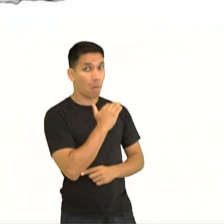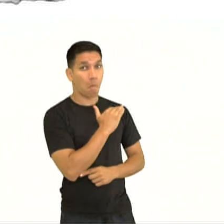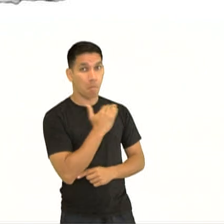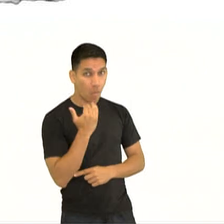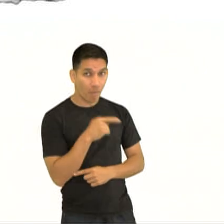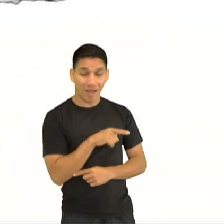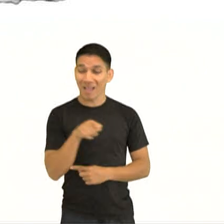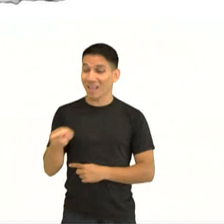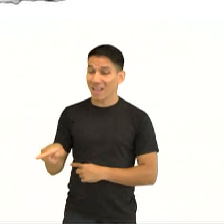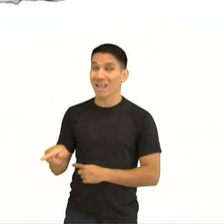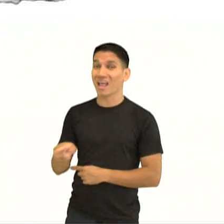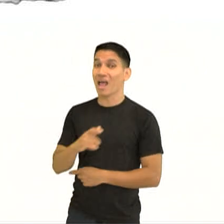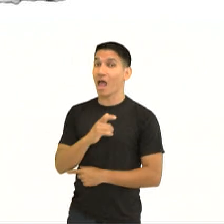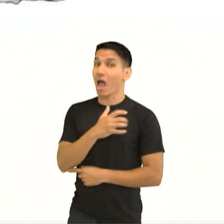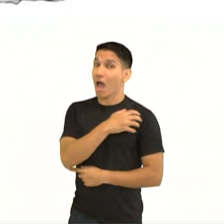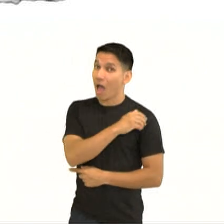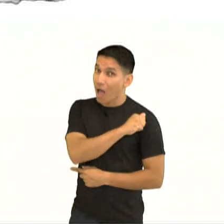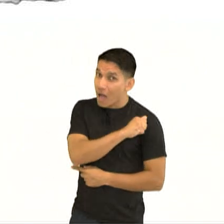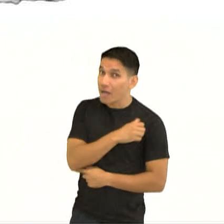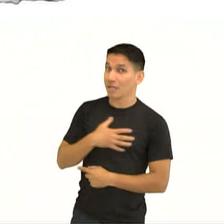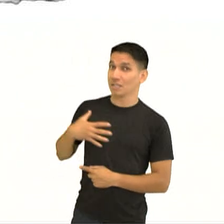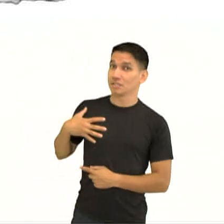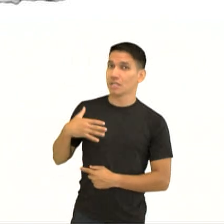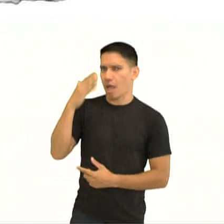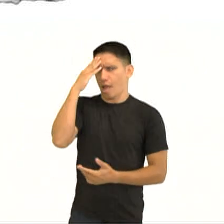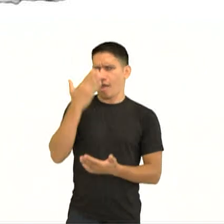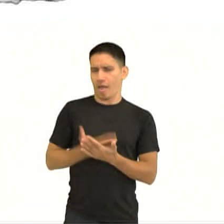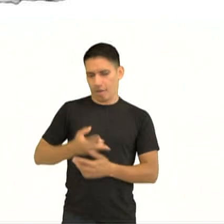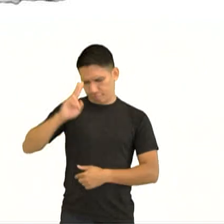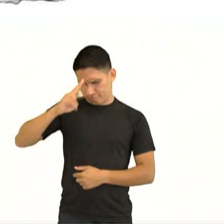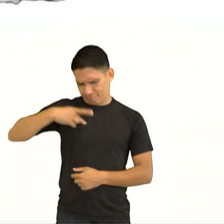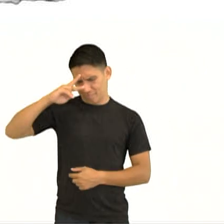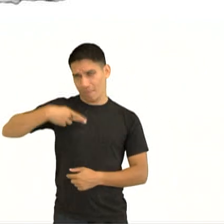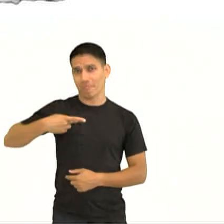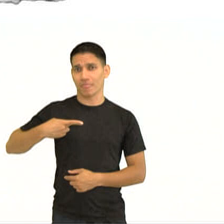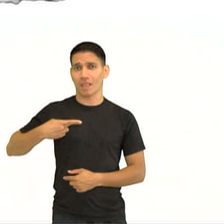sucessor natural. Porém, pelo fato dele ser o